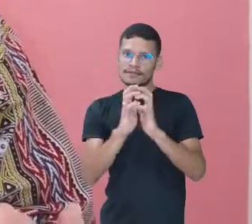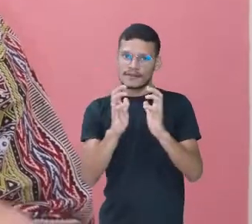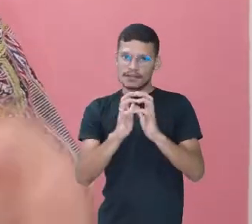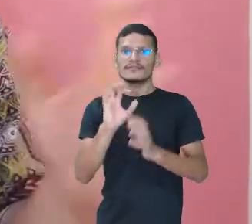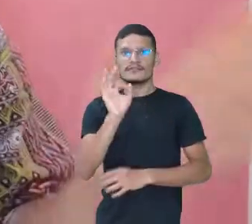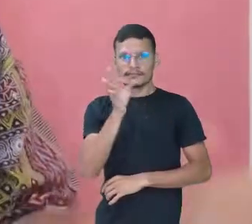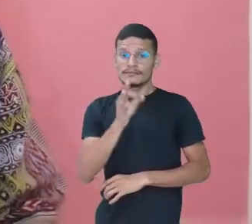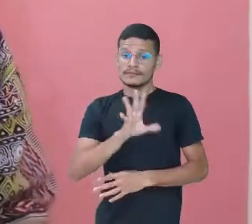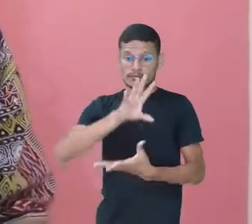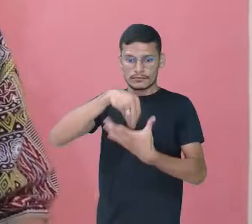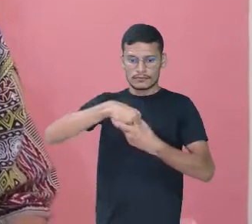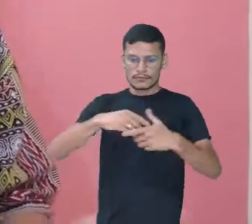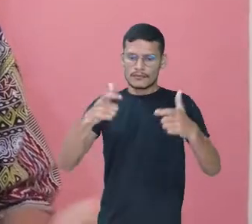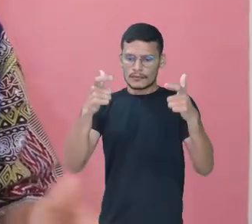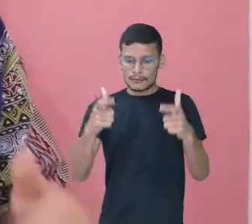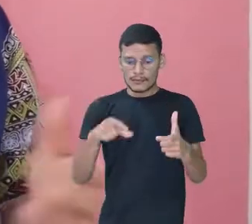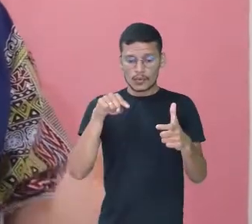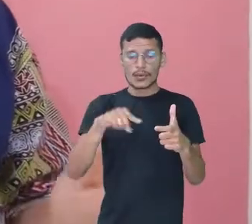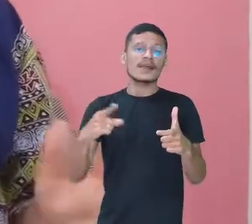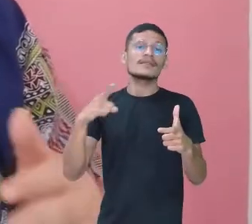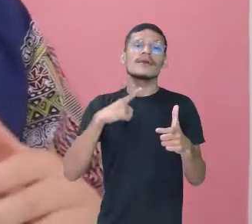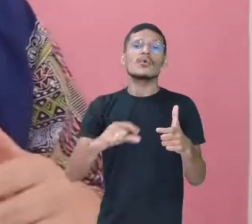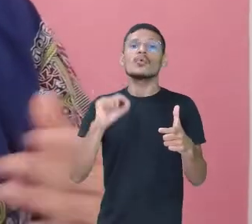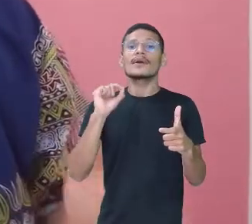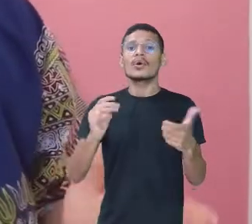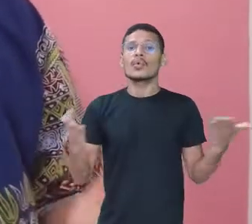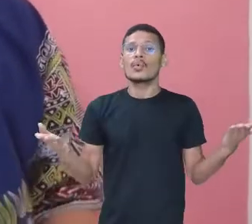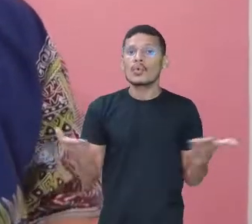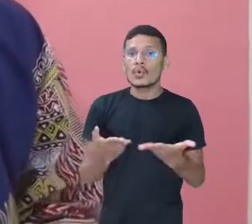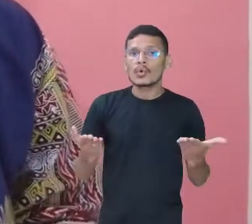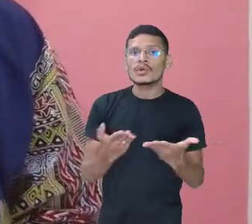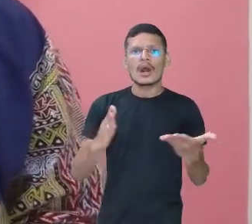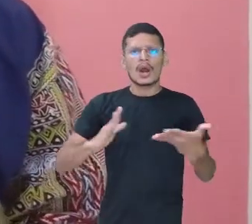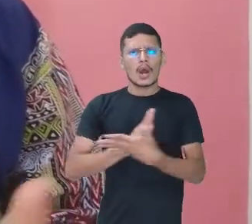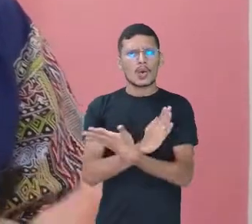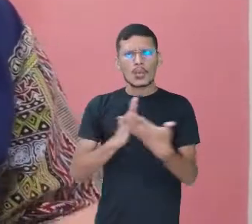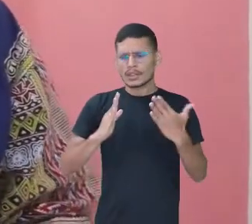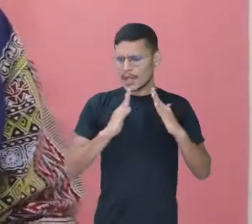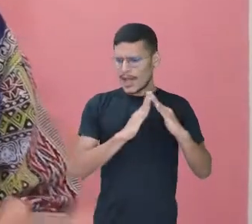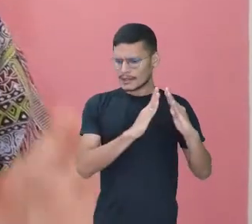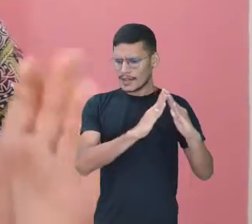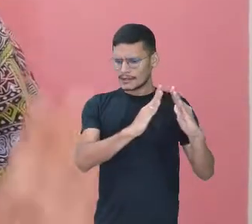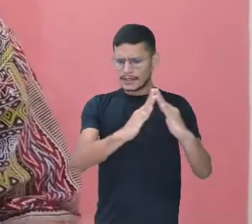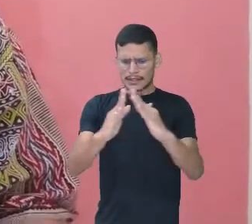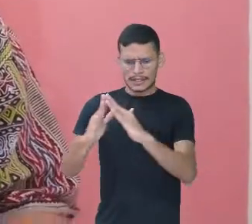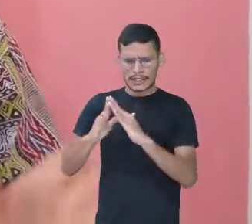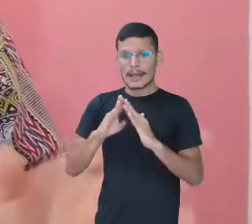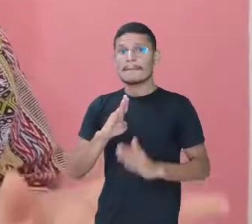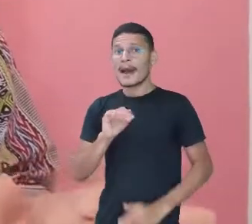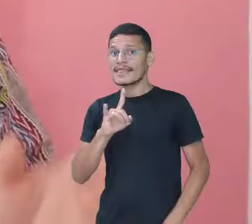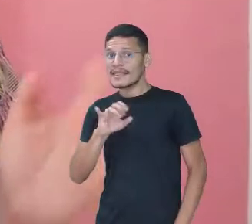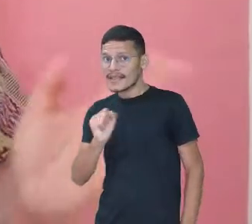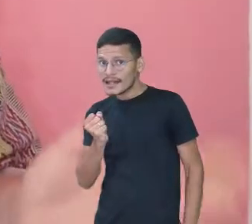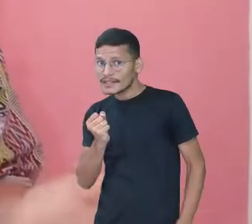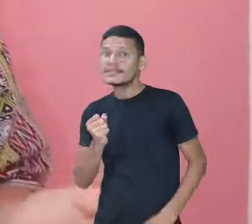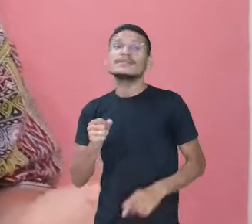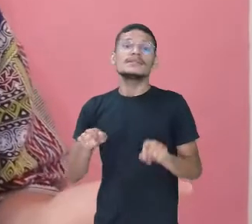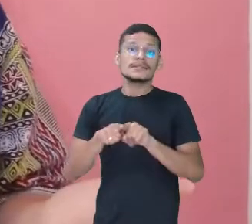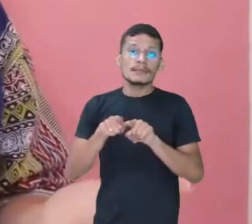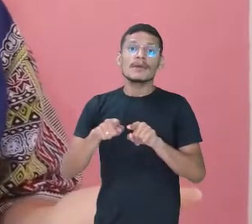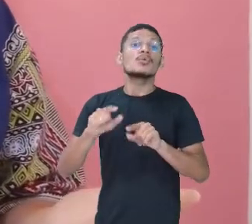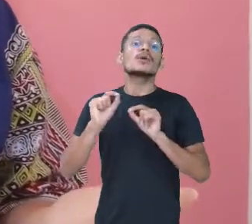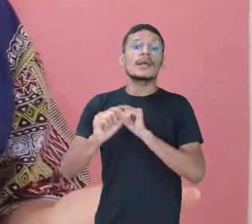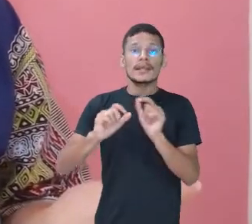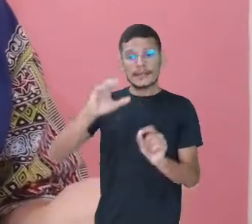No pátio existem hoje as casas que foram de Badia e das Tias do Terço, como